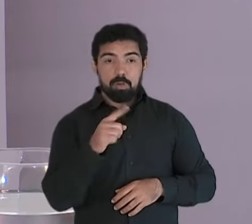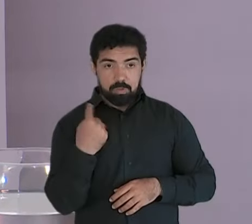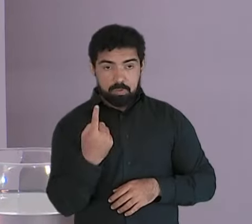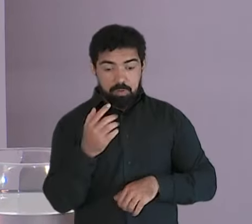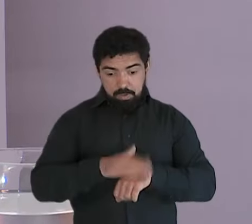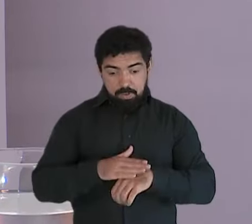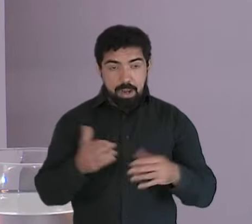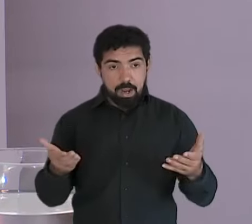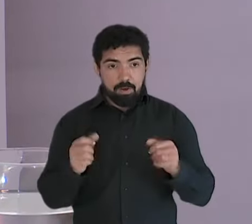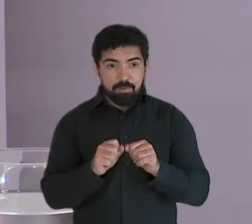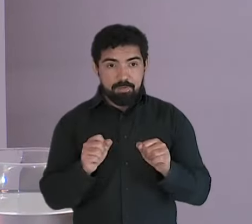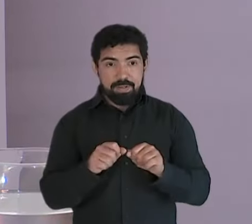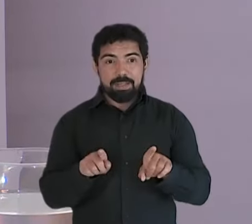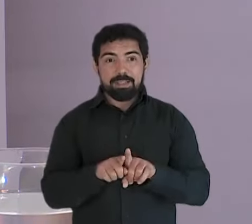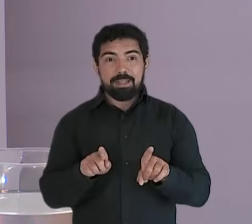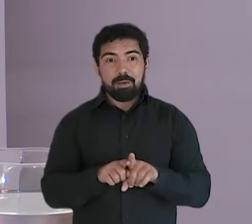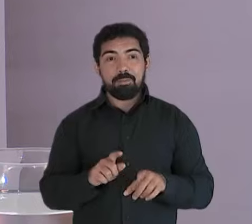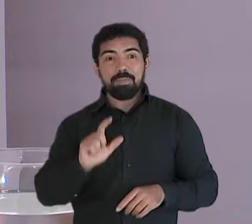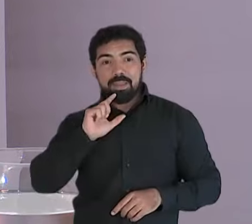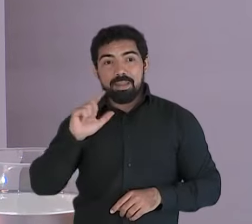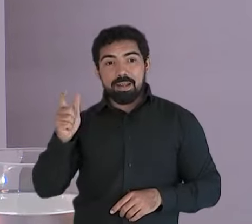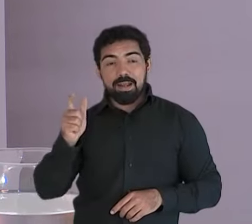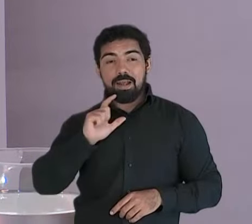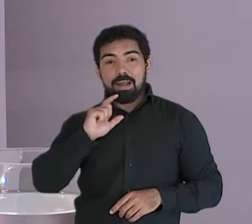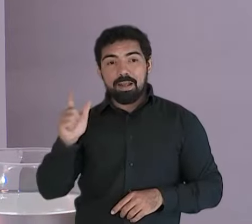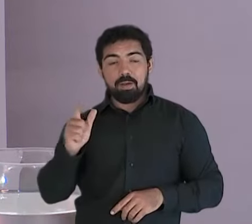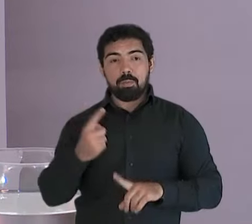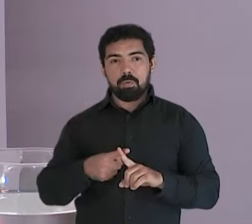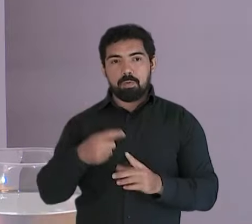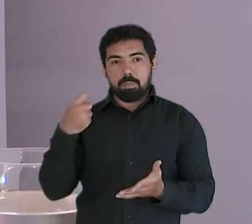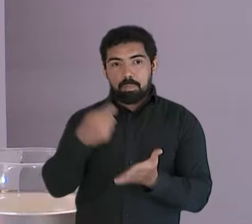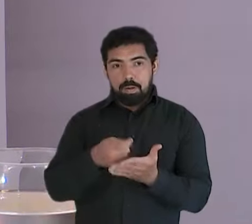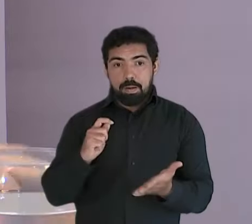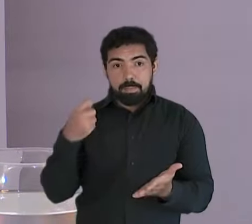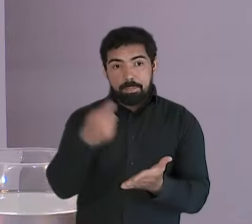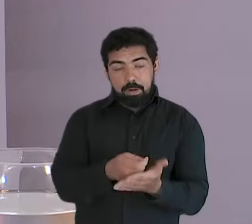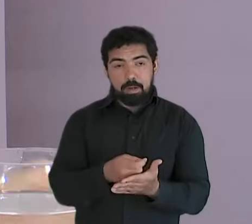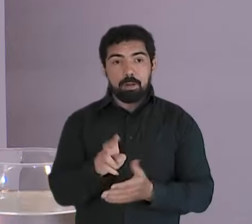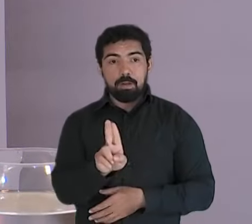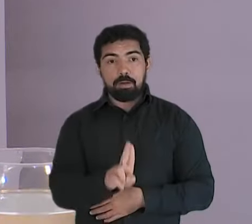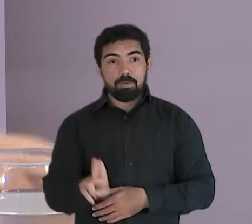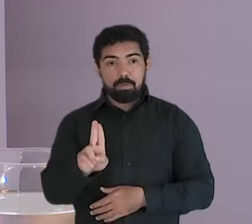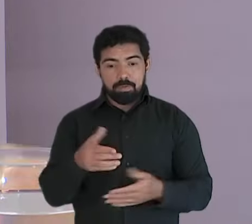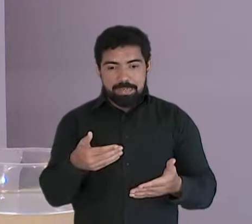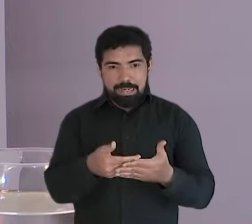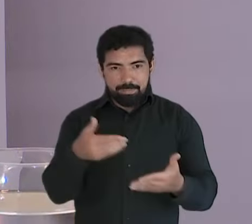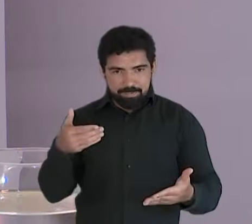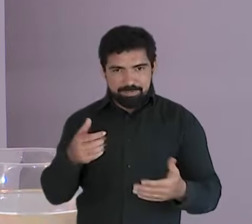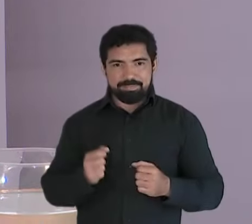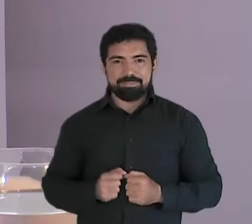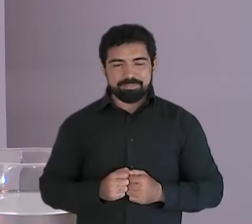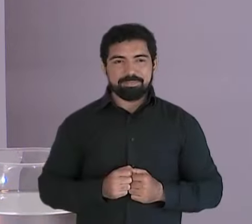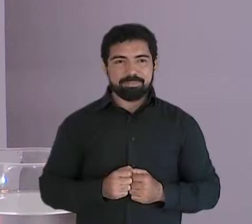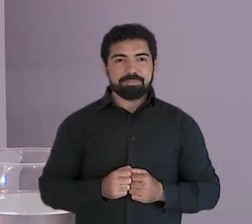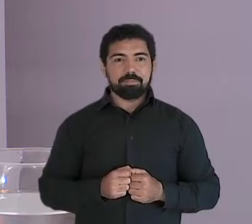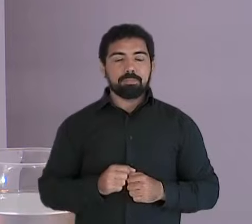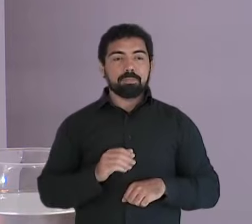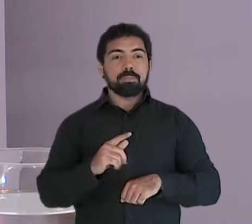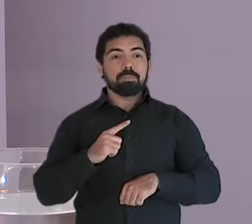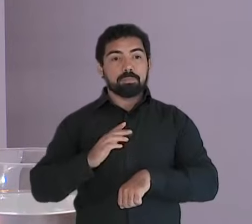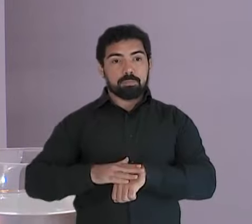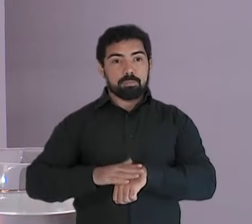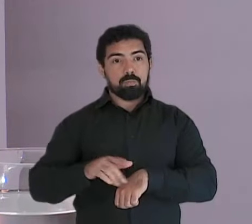cartão dele, para ele poder, porque ele estava pagando as coisas no aproximando, para poder ele ter